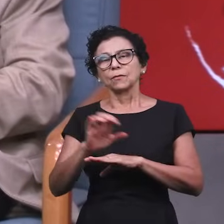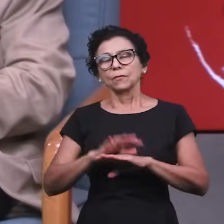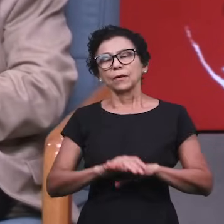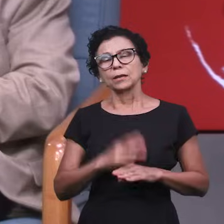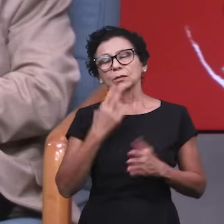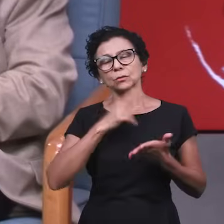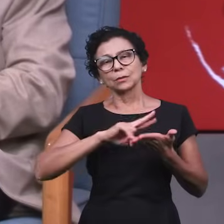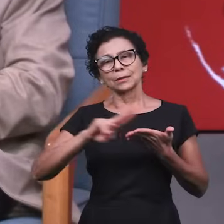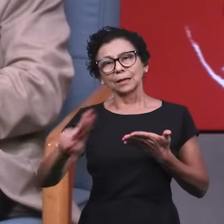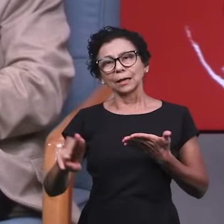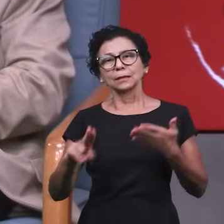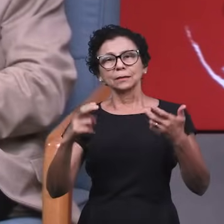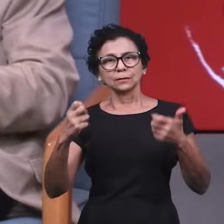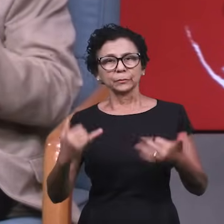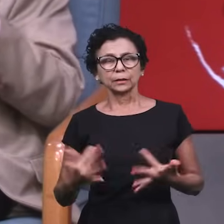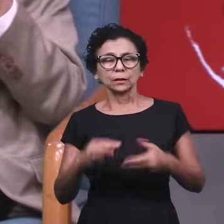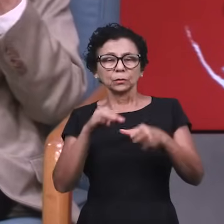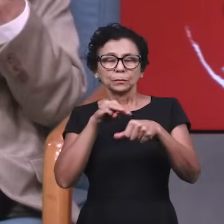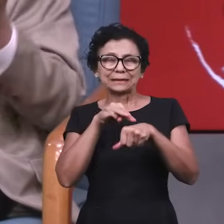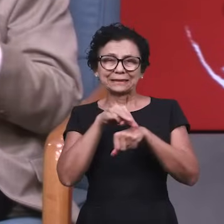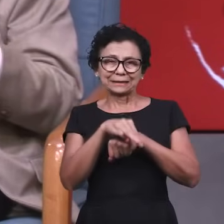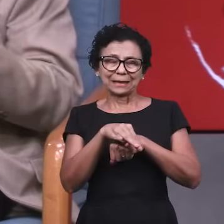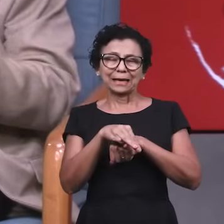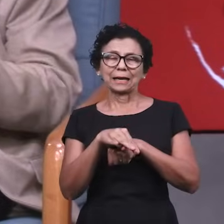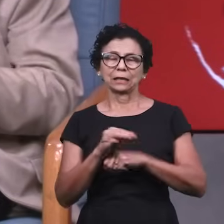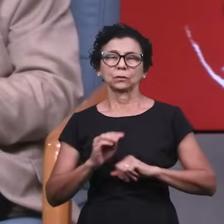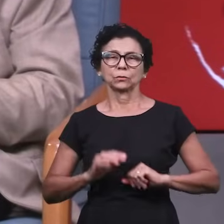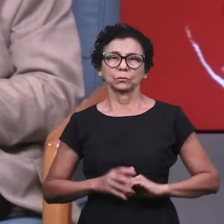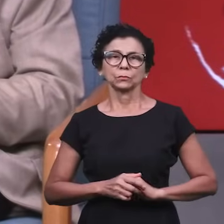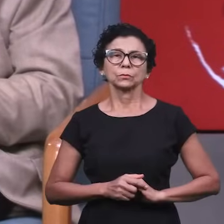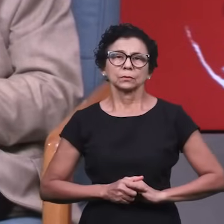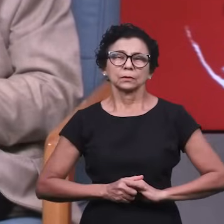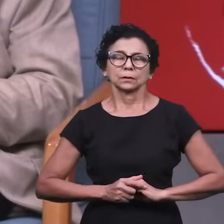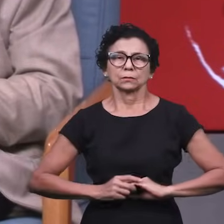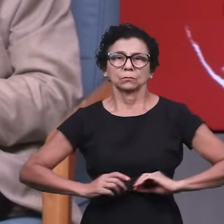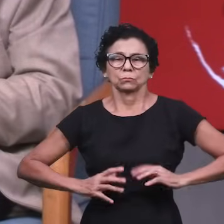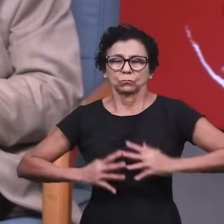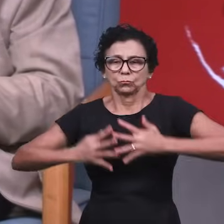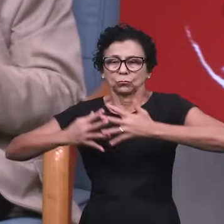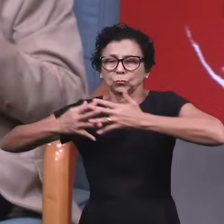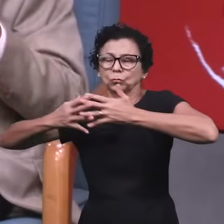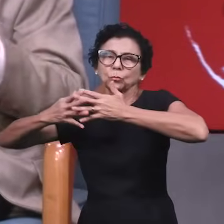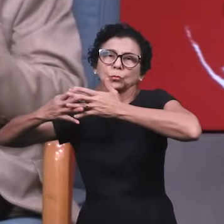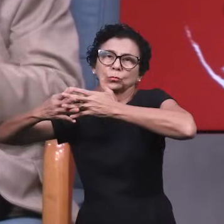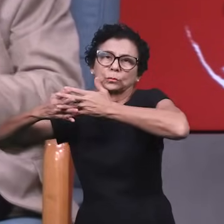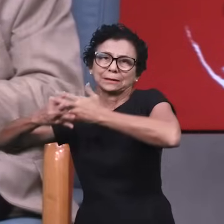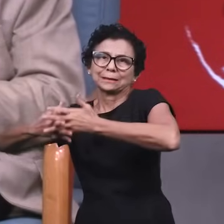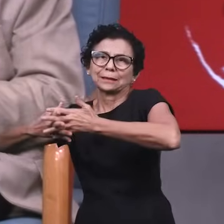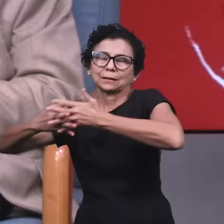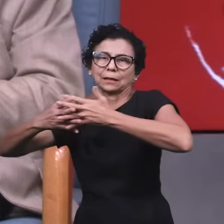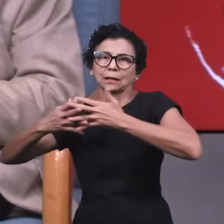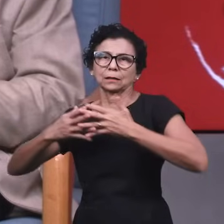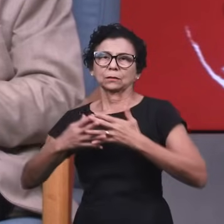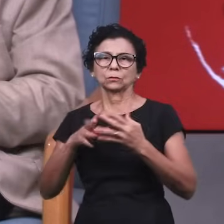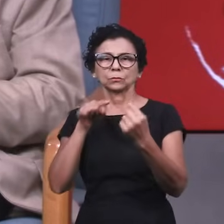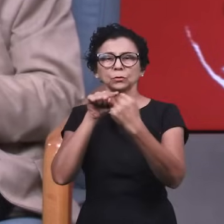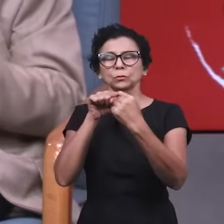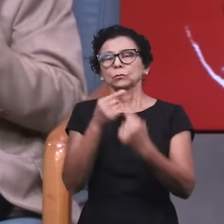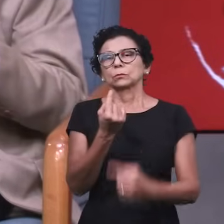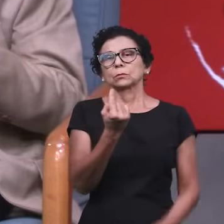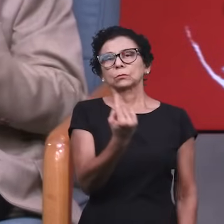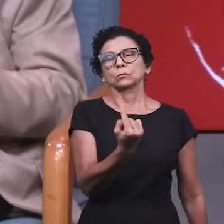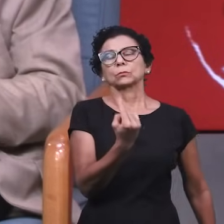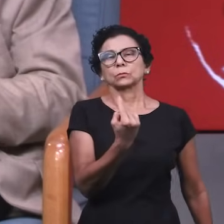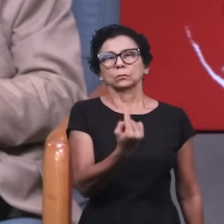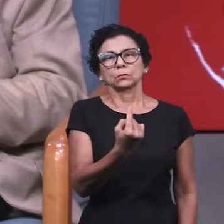os ministérios, quer dizer, a integração dos ministérios para um objetivo único, né?